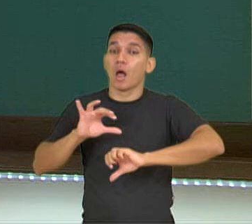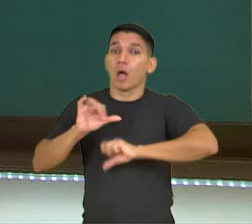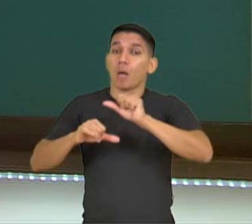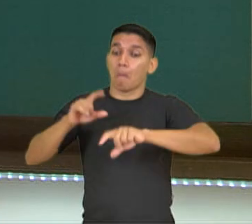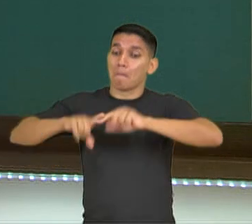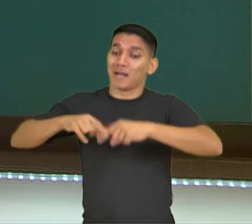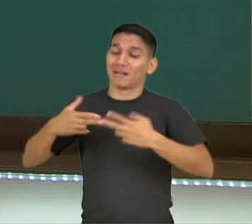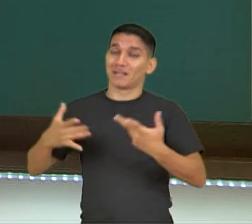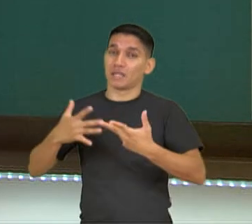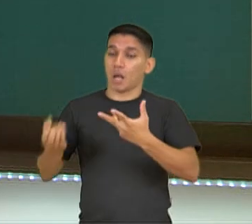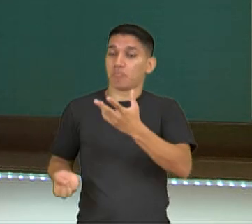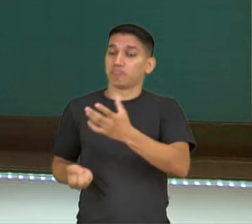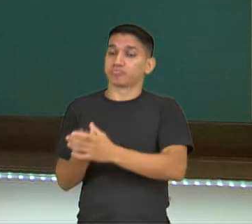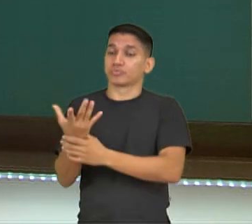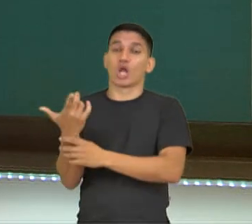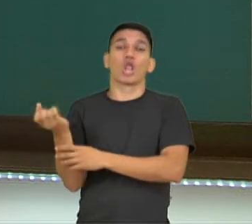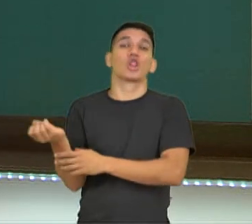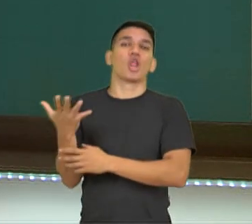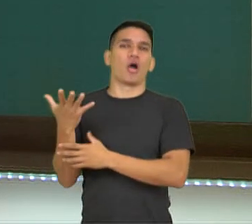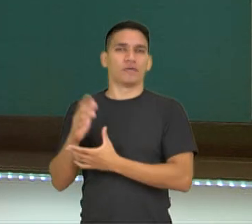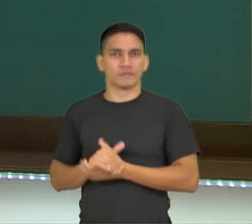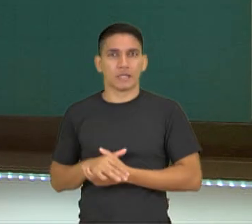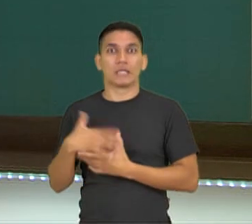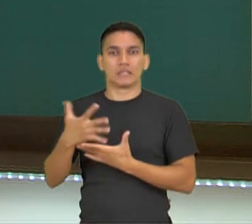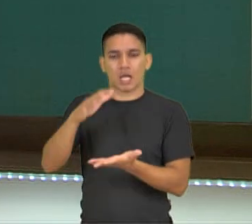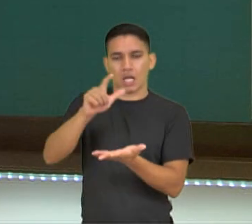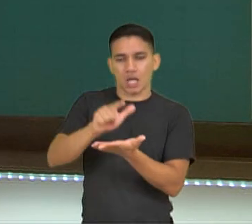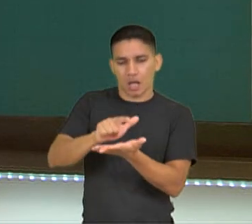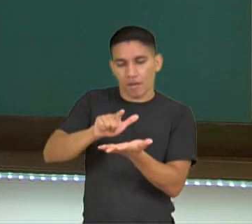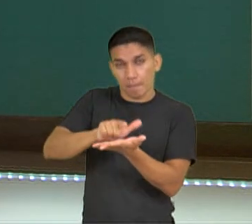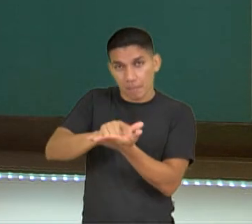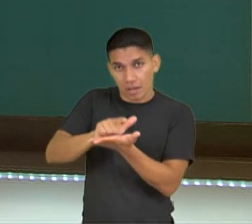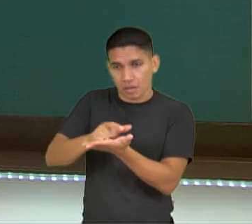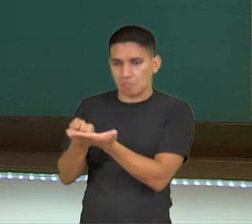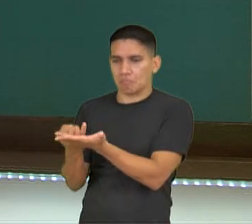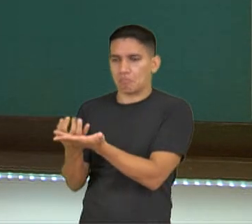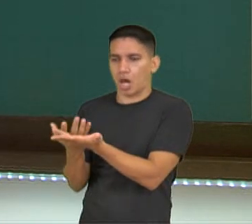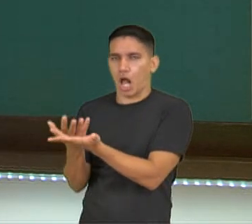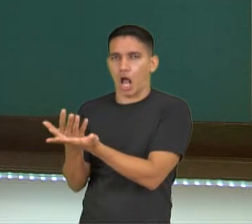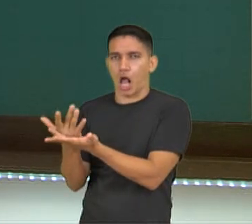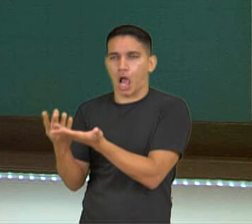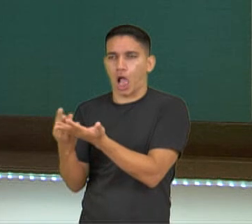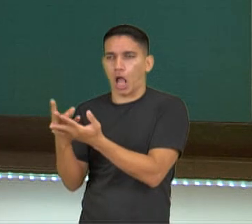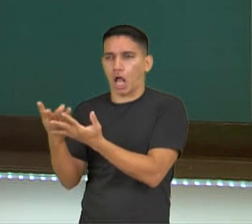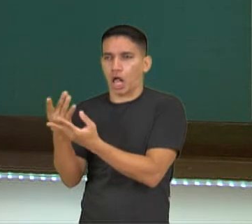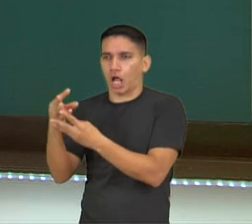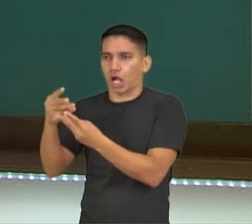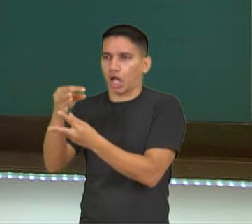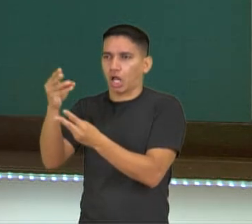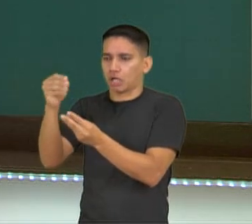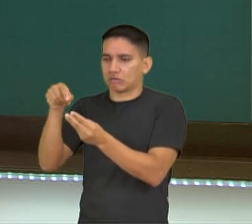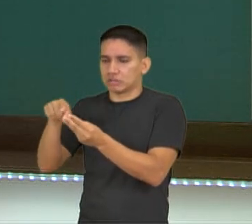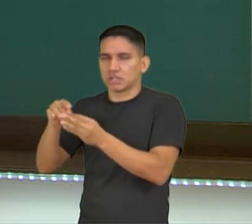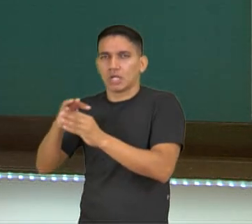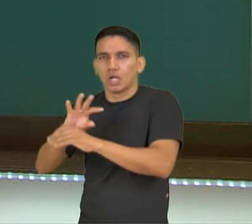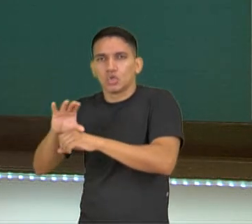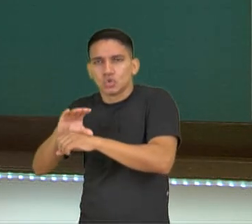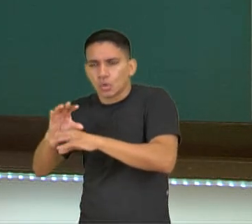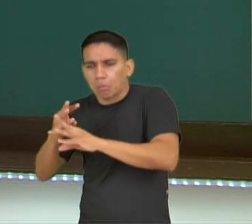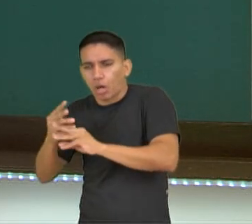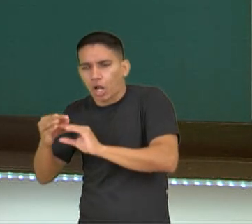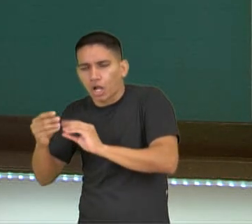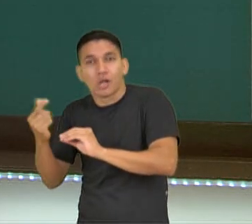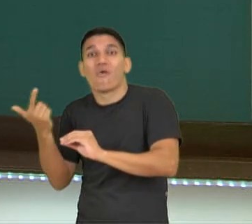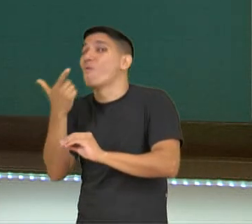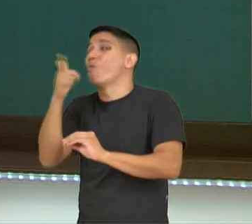produção de novas substâncias. Então, a folha queimada, por exemplo, queimou o papel, gera cinzas, produz uma